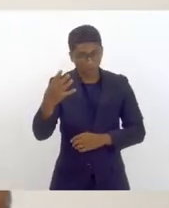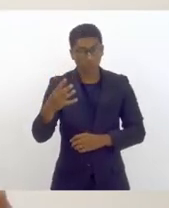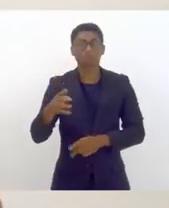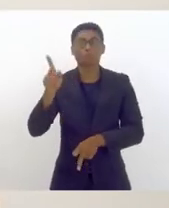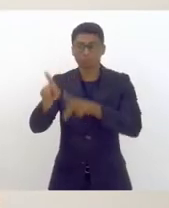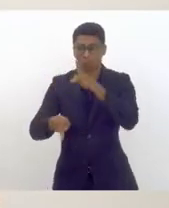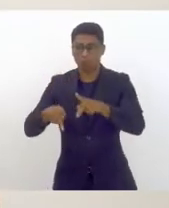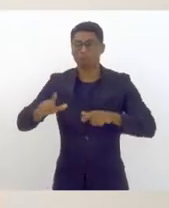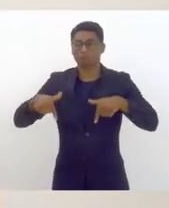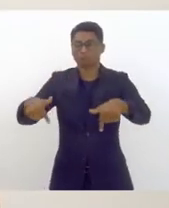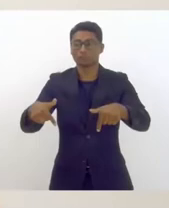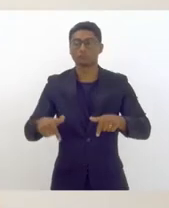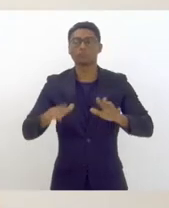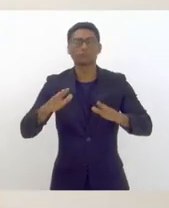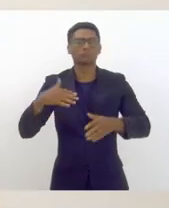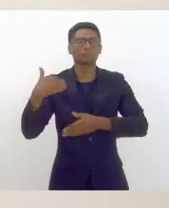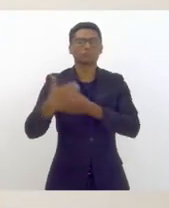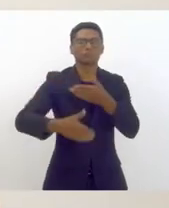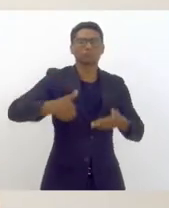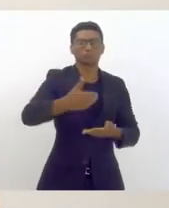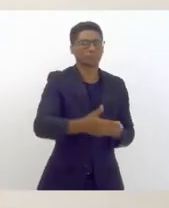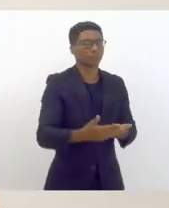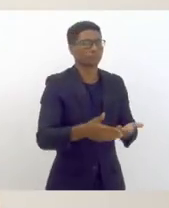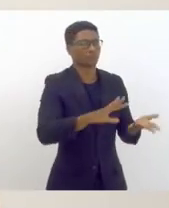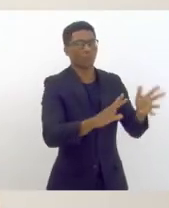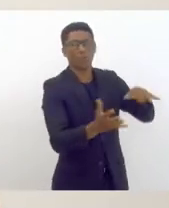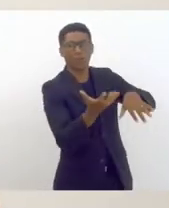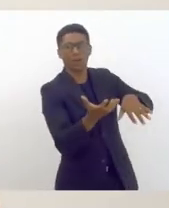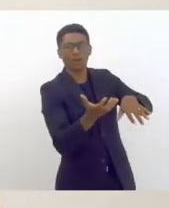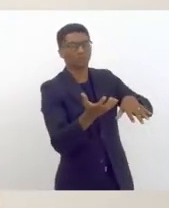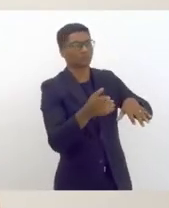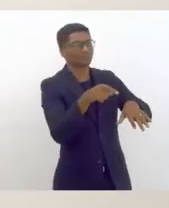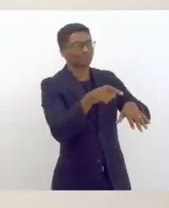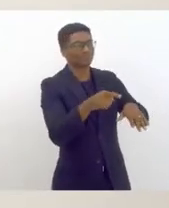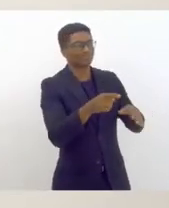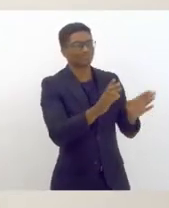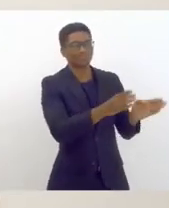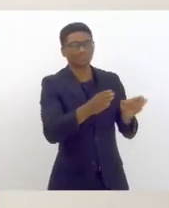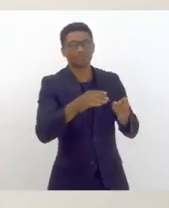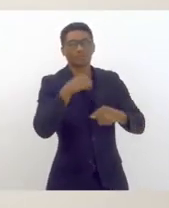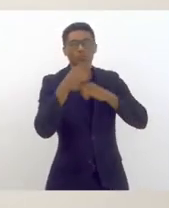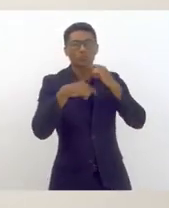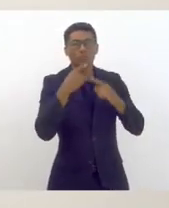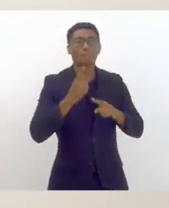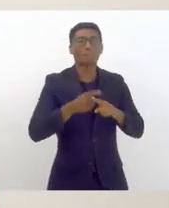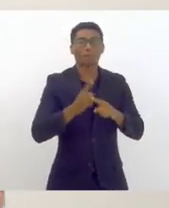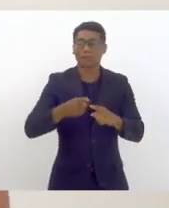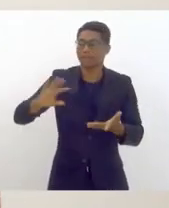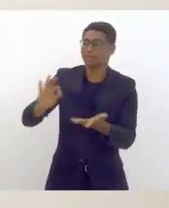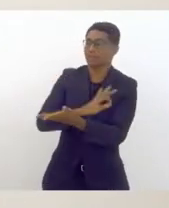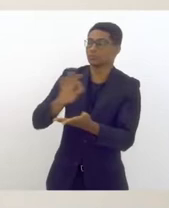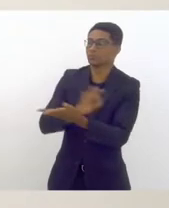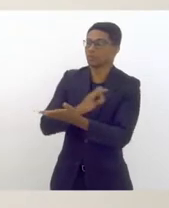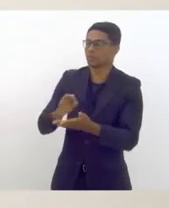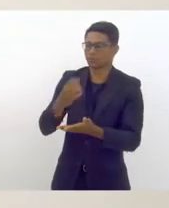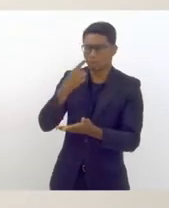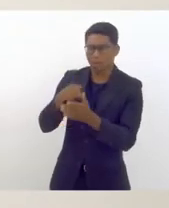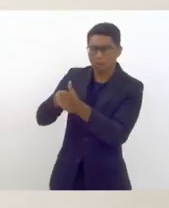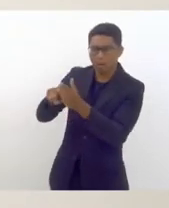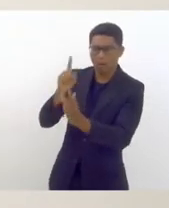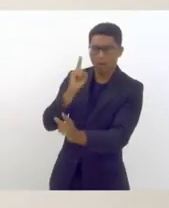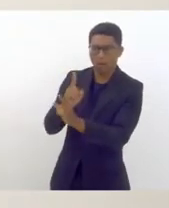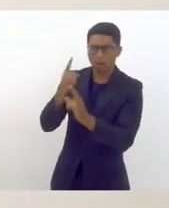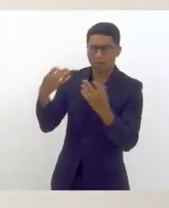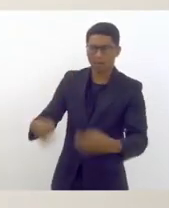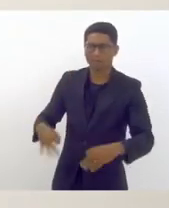de iniciativa popular porque não se podia conferir as assinaturas. Portanto, aqui a Assembleia Legislativa do Estado do